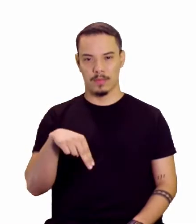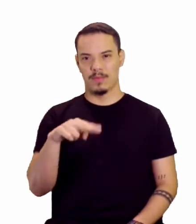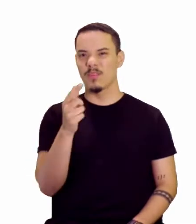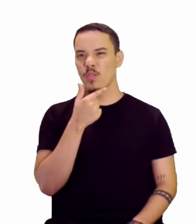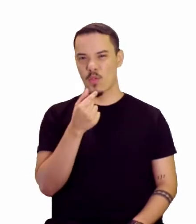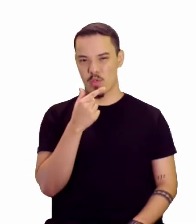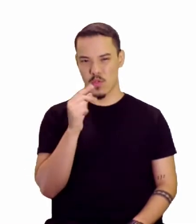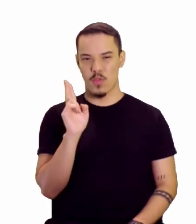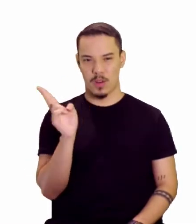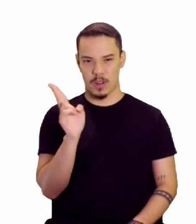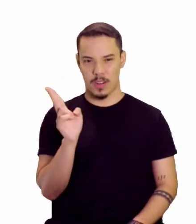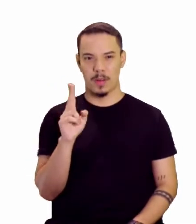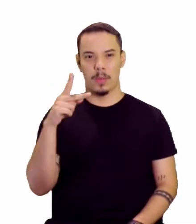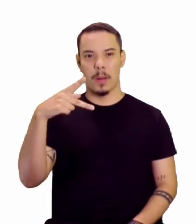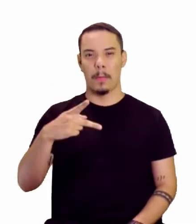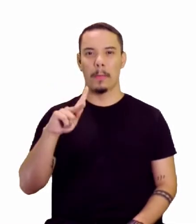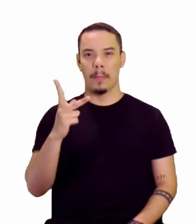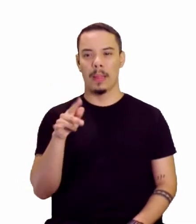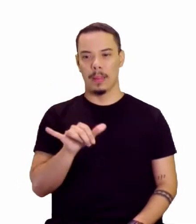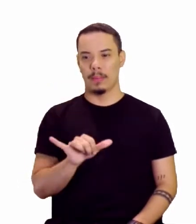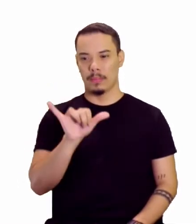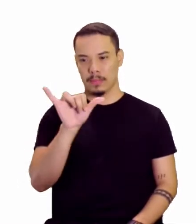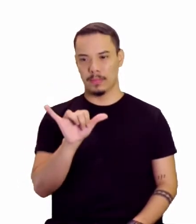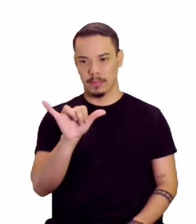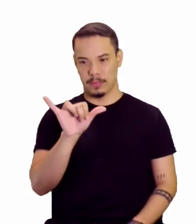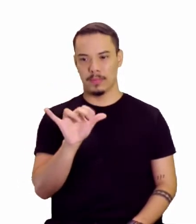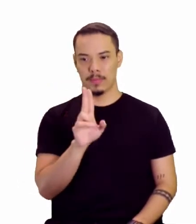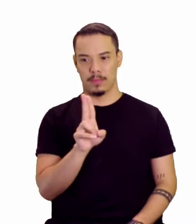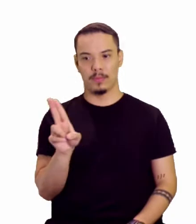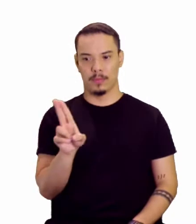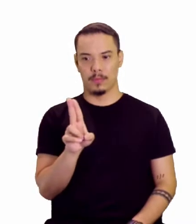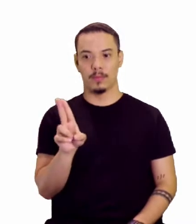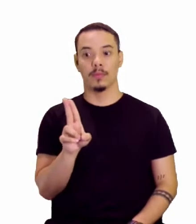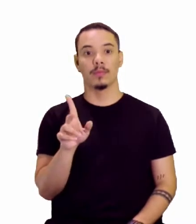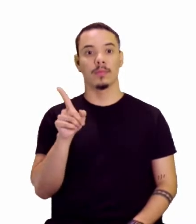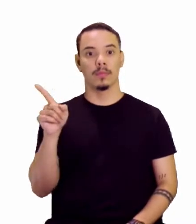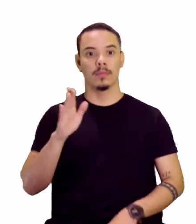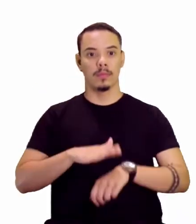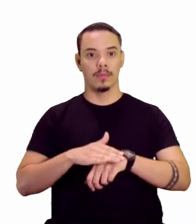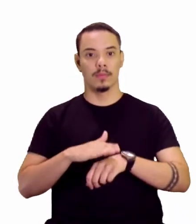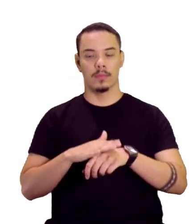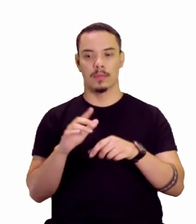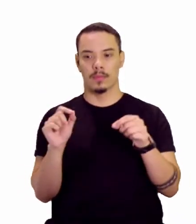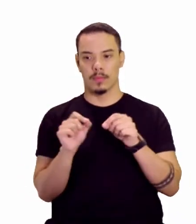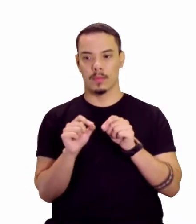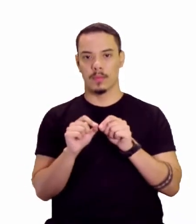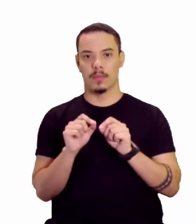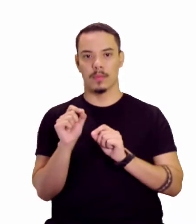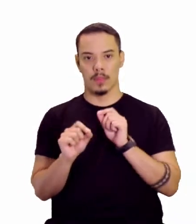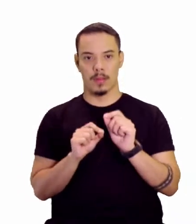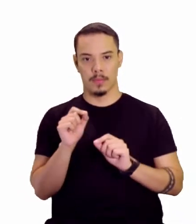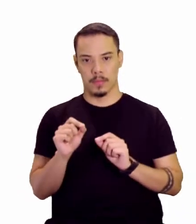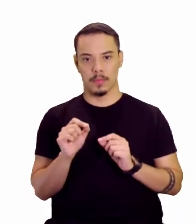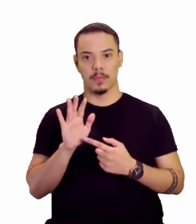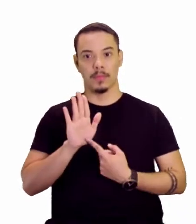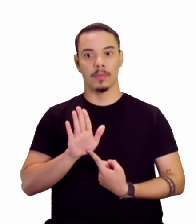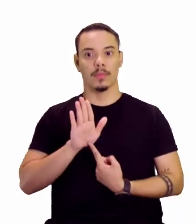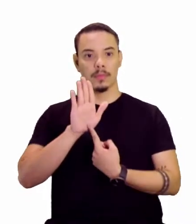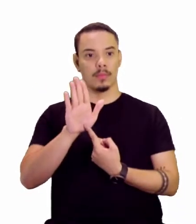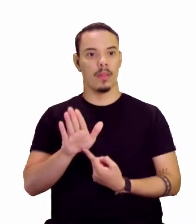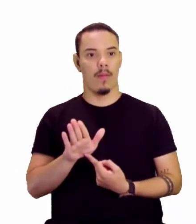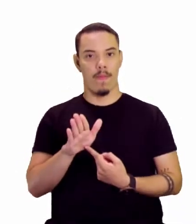Física antigamente era com PHY, física, né? O Psickson É o professor. mostrou aos